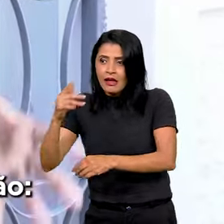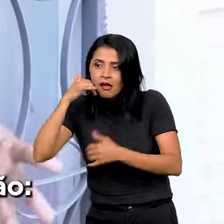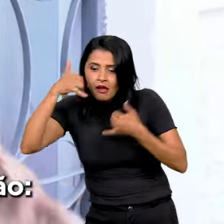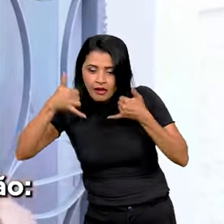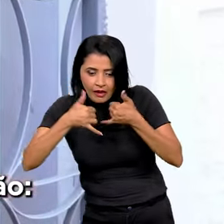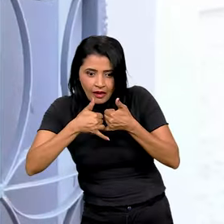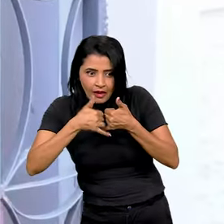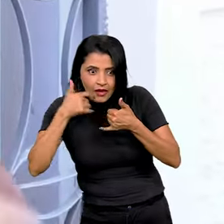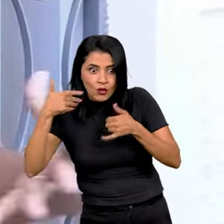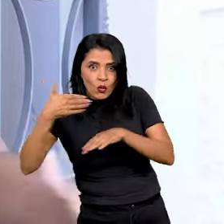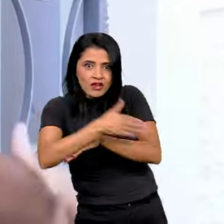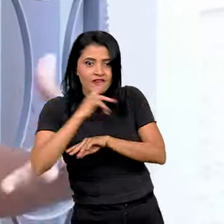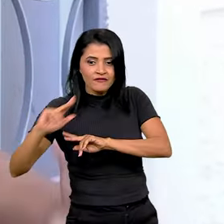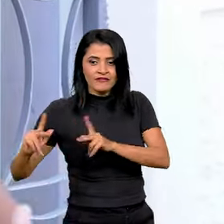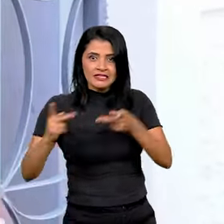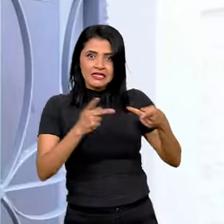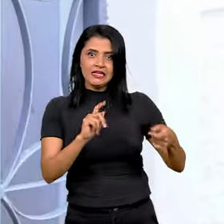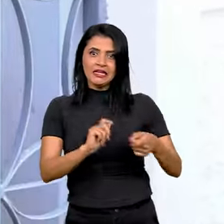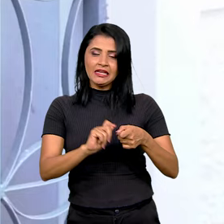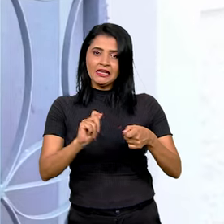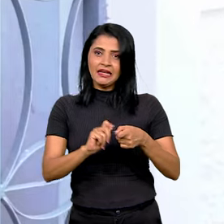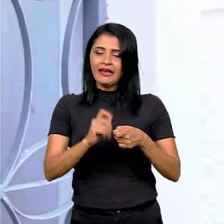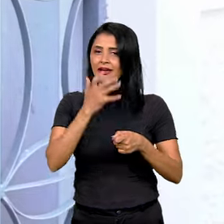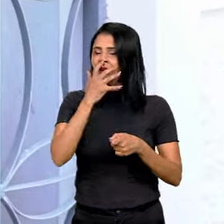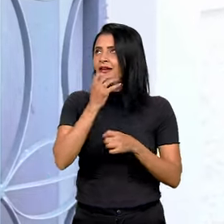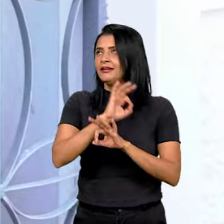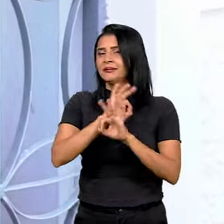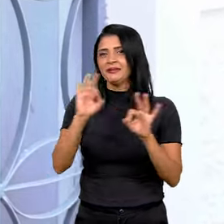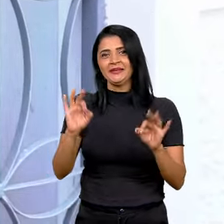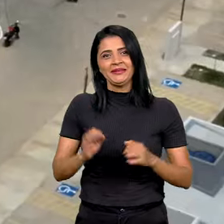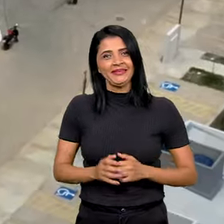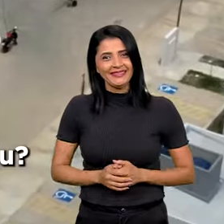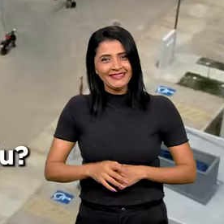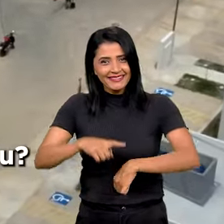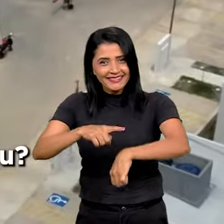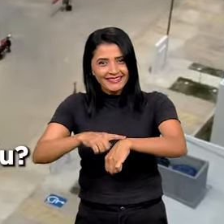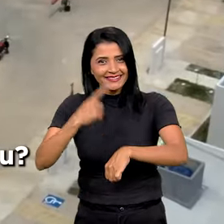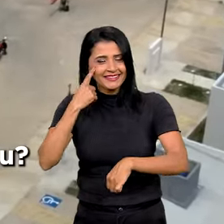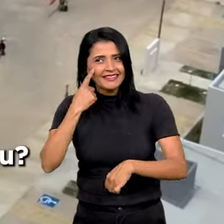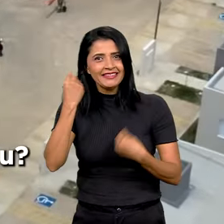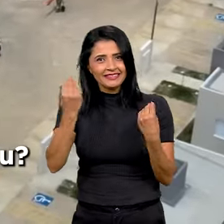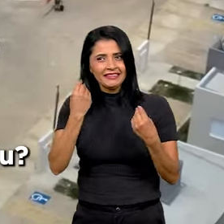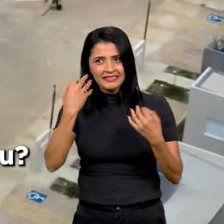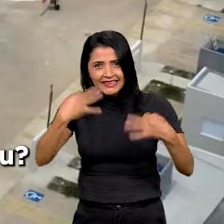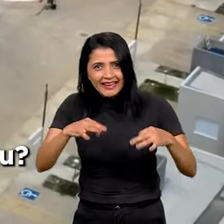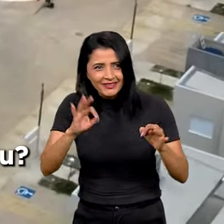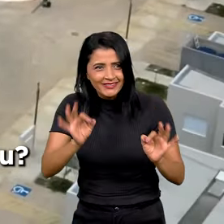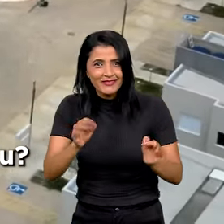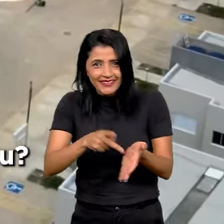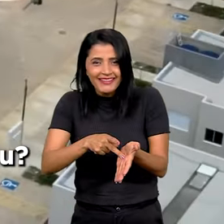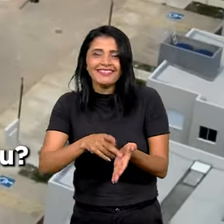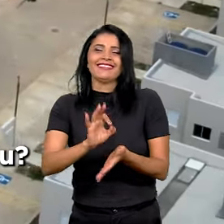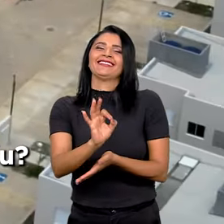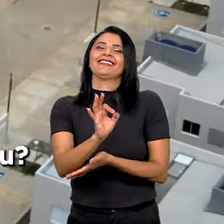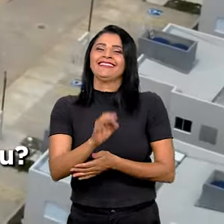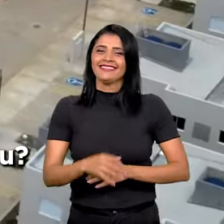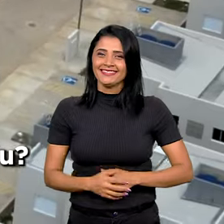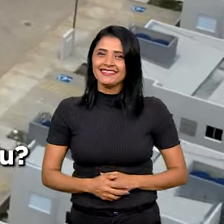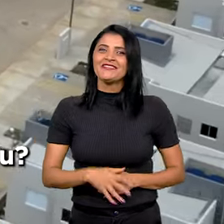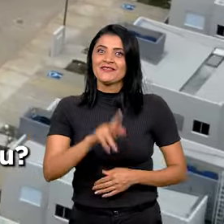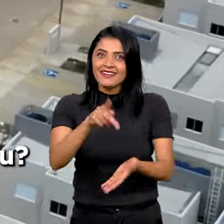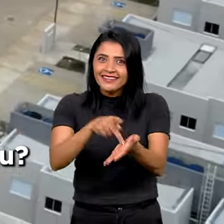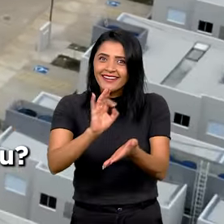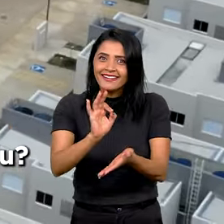que eu recebi aquela ligação Tô indo aí fazer a visita foi tudo para mim tem hora que a gente pensa assim a ficha caiu caiu É